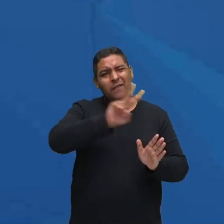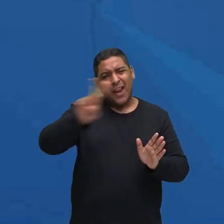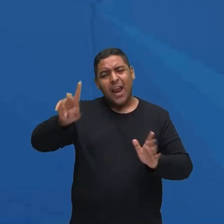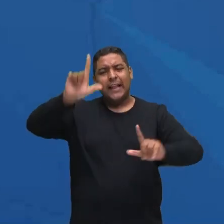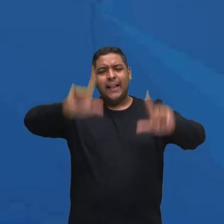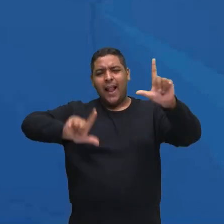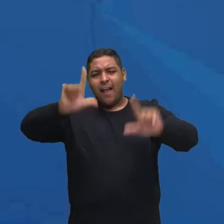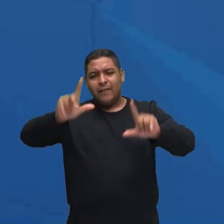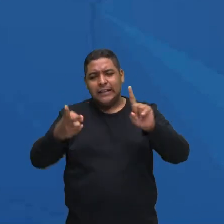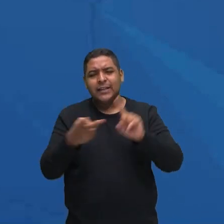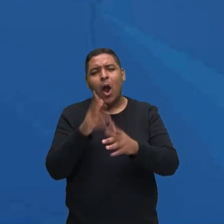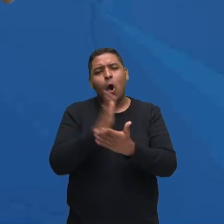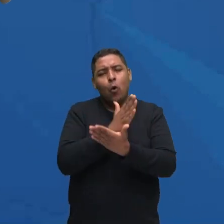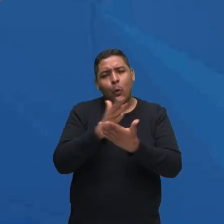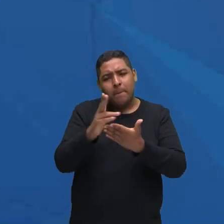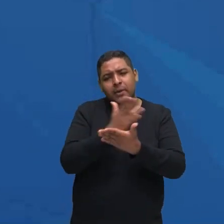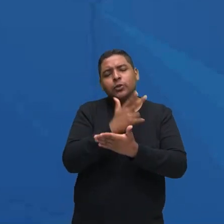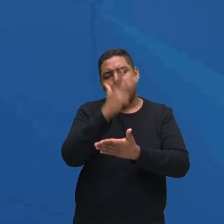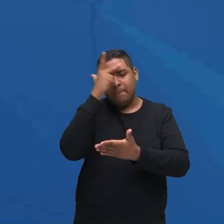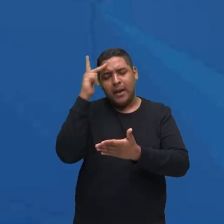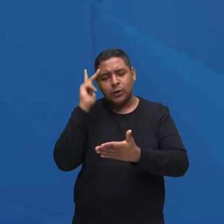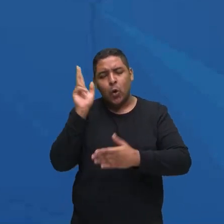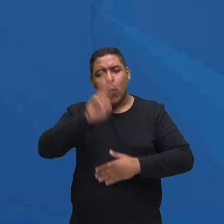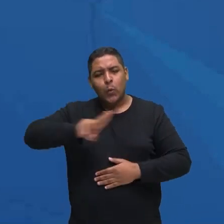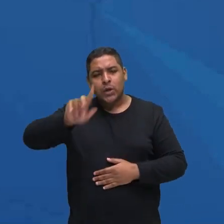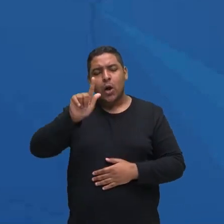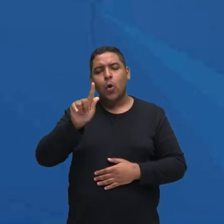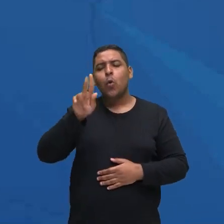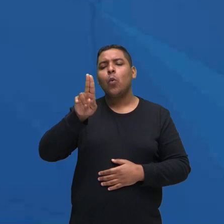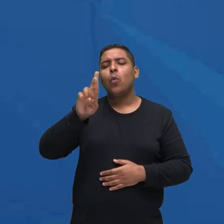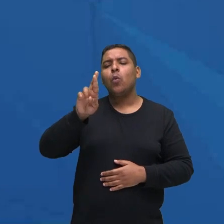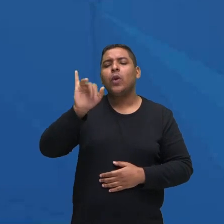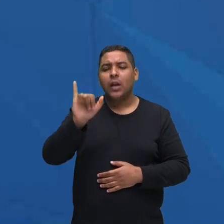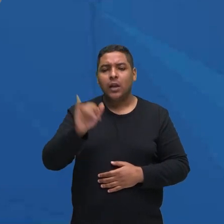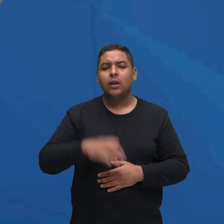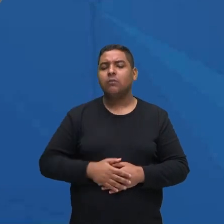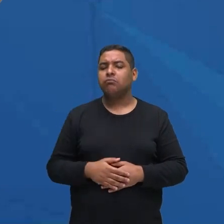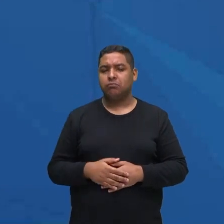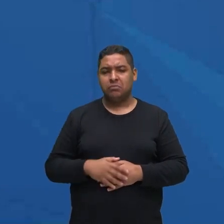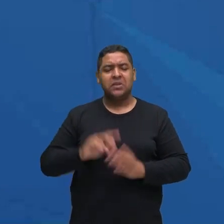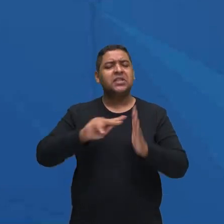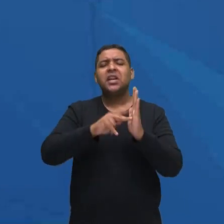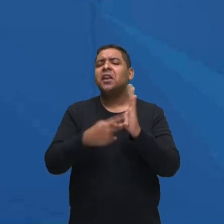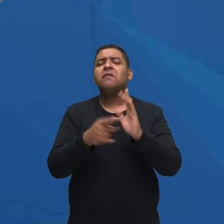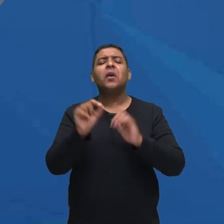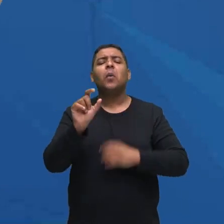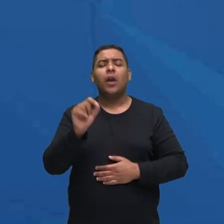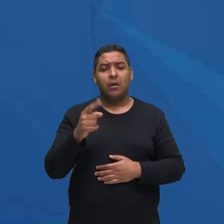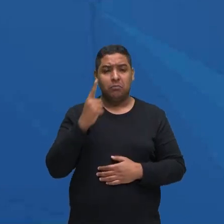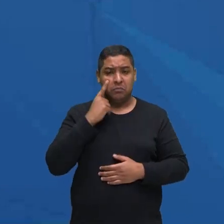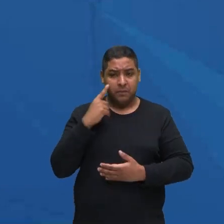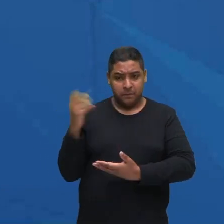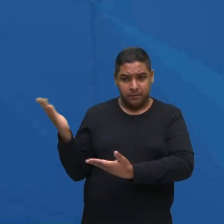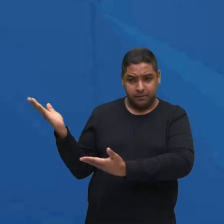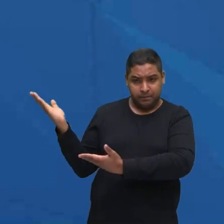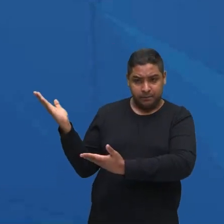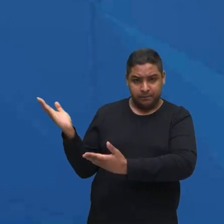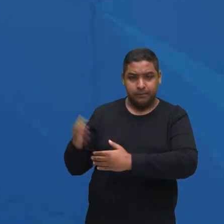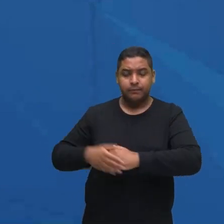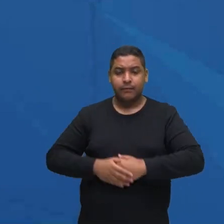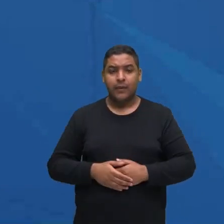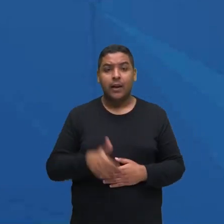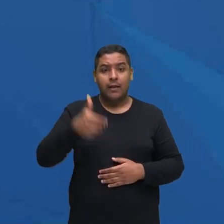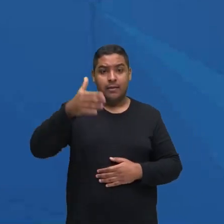falando, e ele quer dizer o quê? Olha só, pássaro, menino ou gato. 10 segundos para